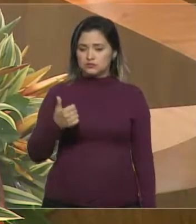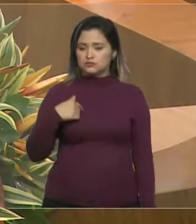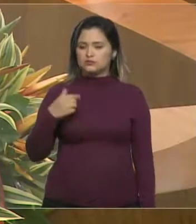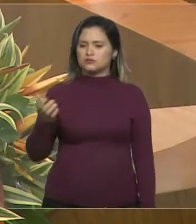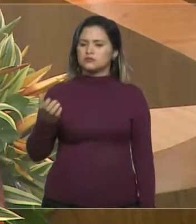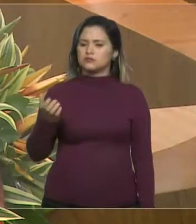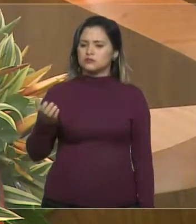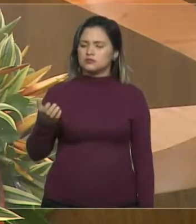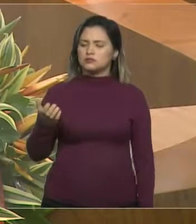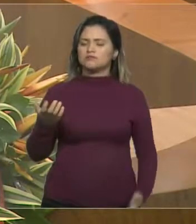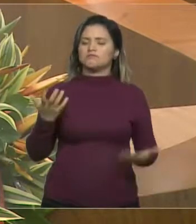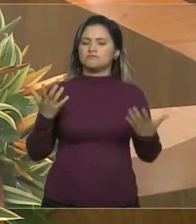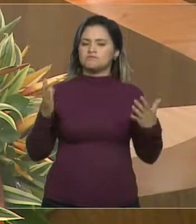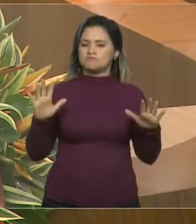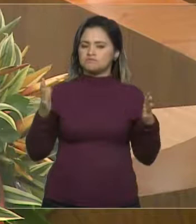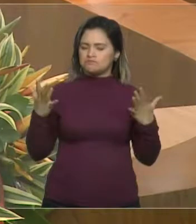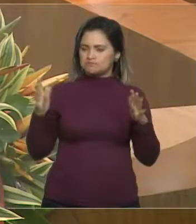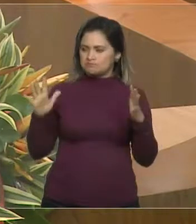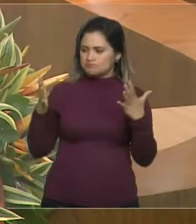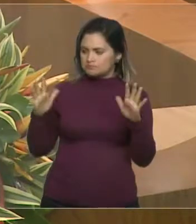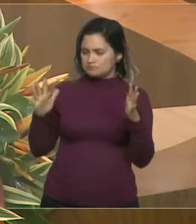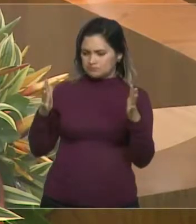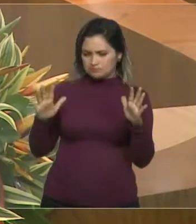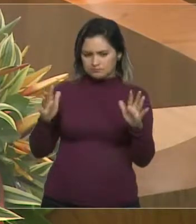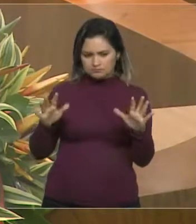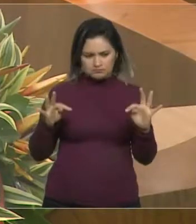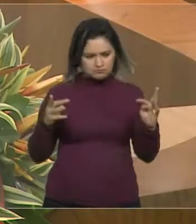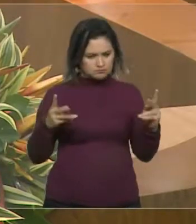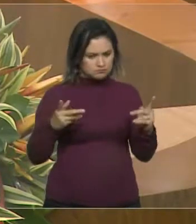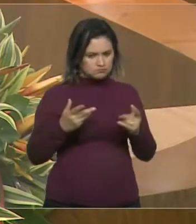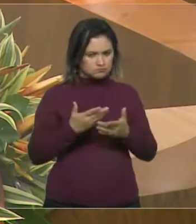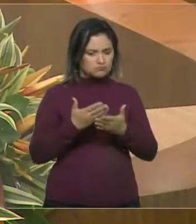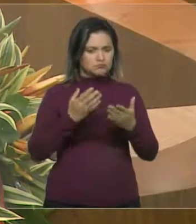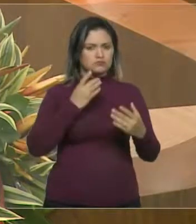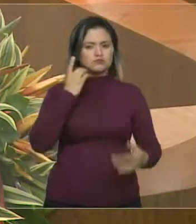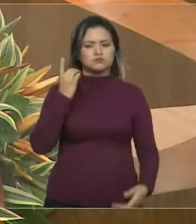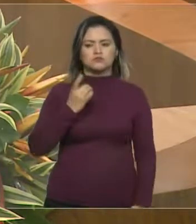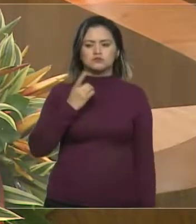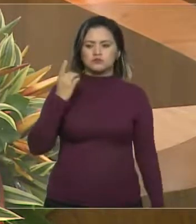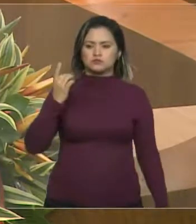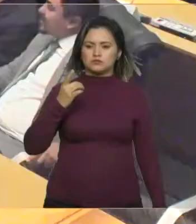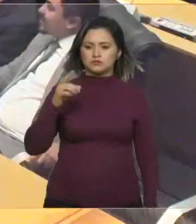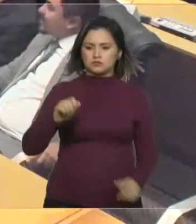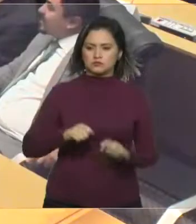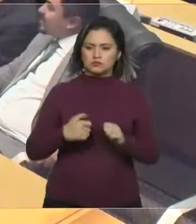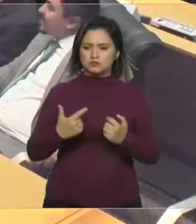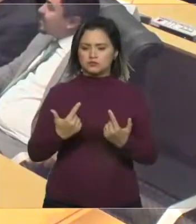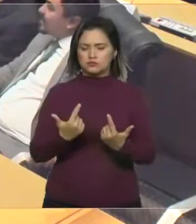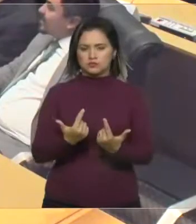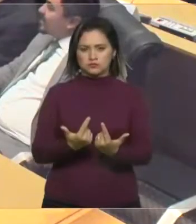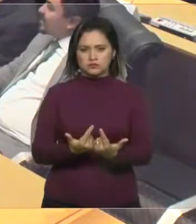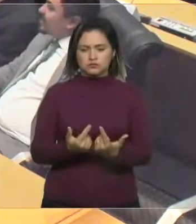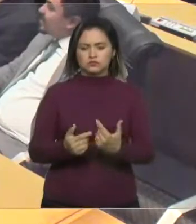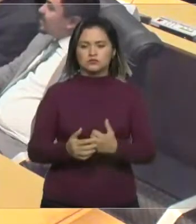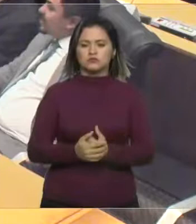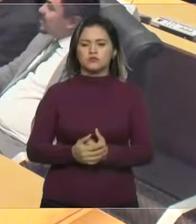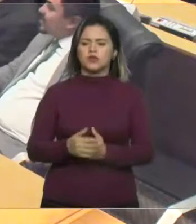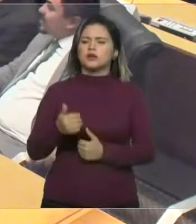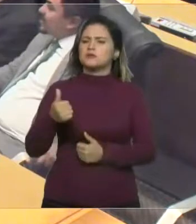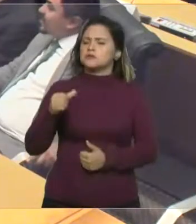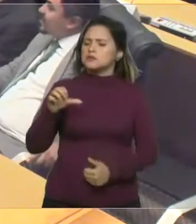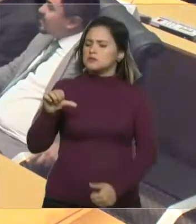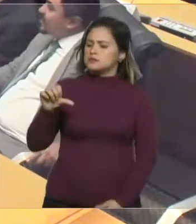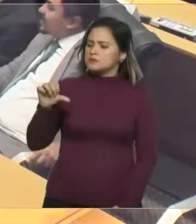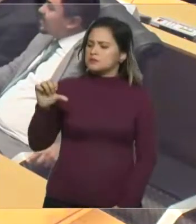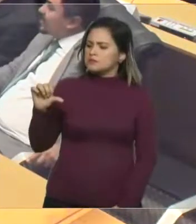homenagear a todos os deputados, membros desta casa, aqueles de 99, de